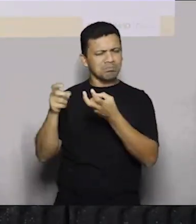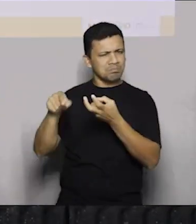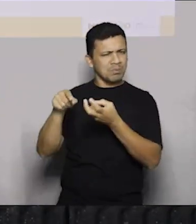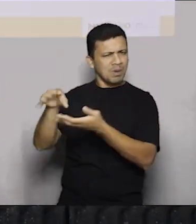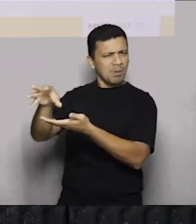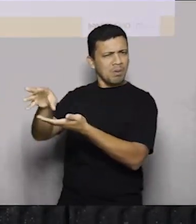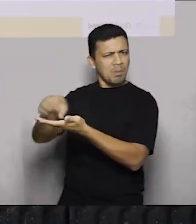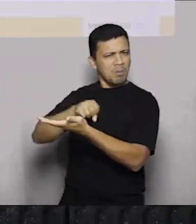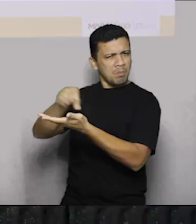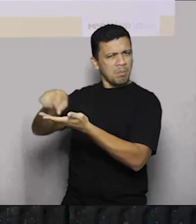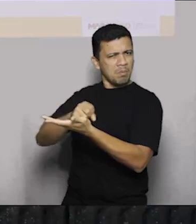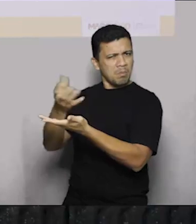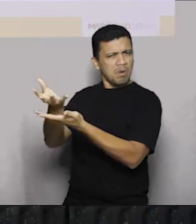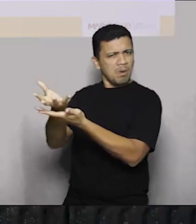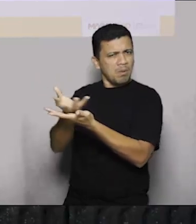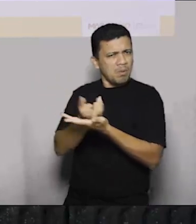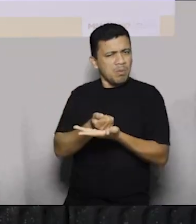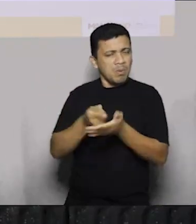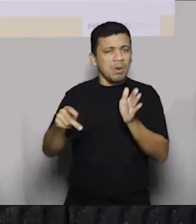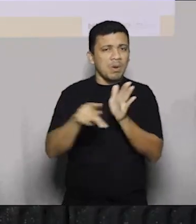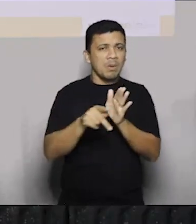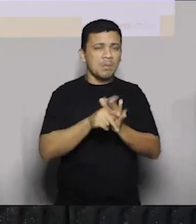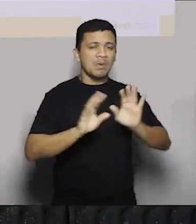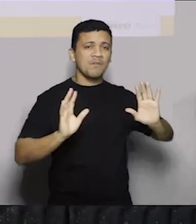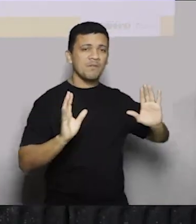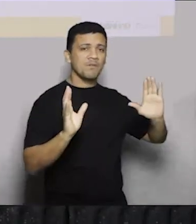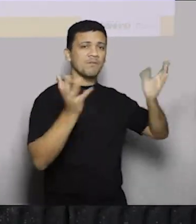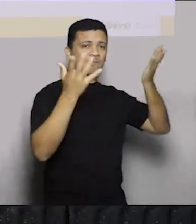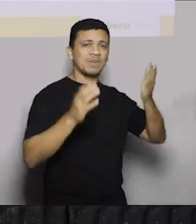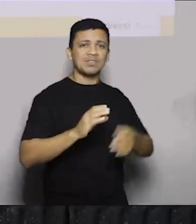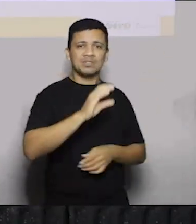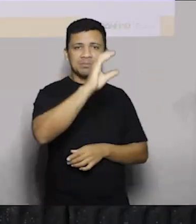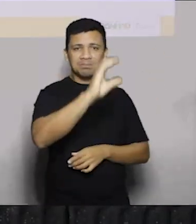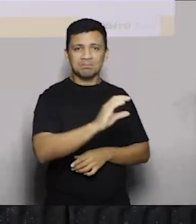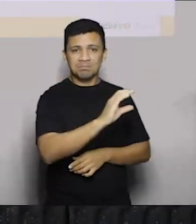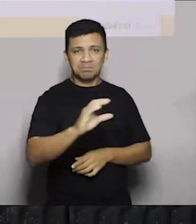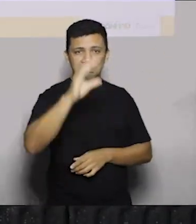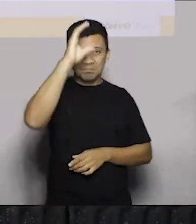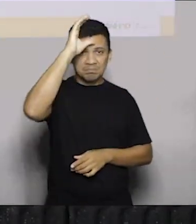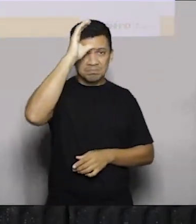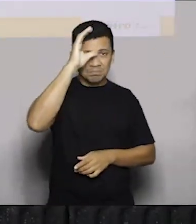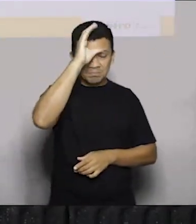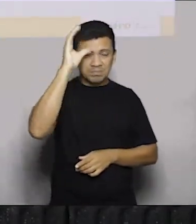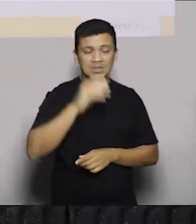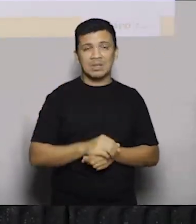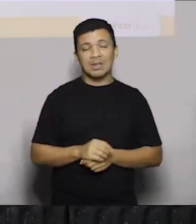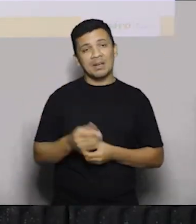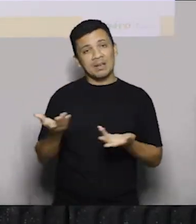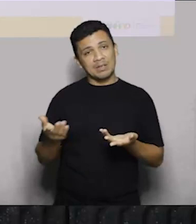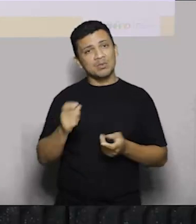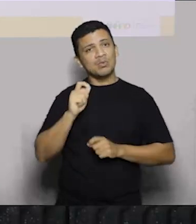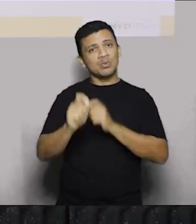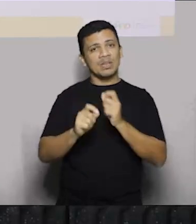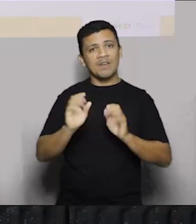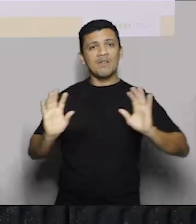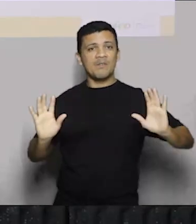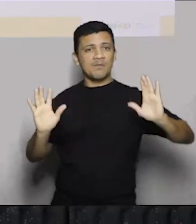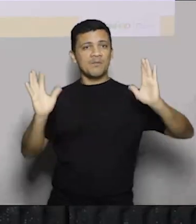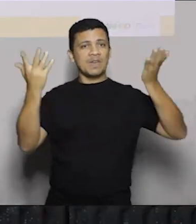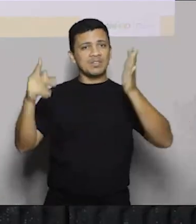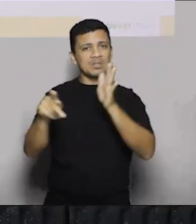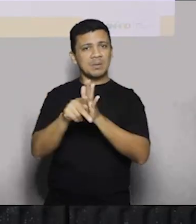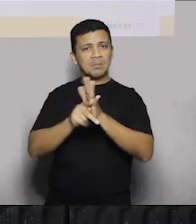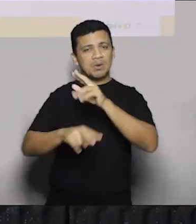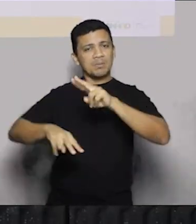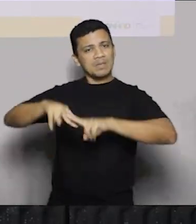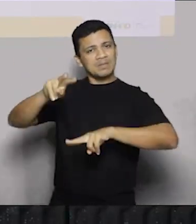tornando as festas cristãs. E aí surgiu a fogueira de São João, né? Então incorporou essa prática, cristianizou a festa,